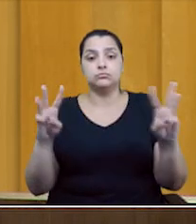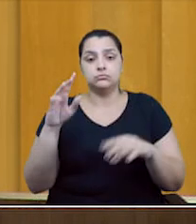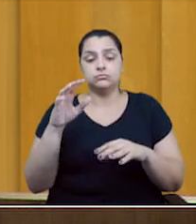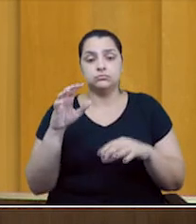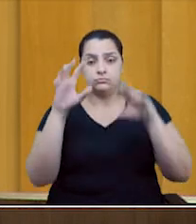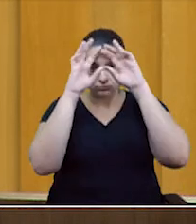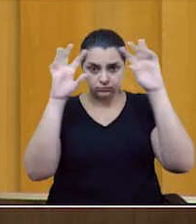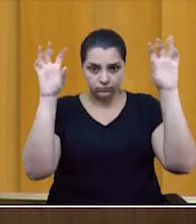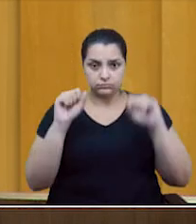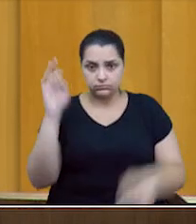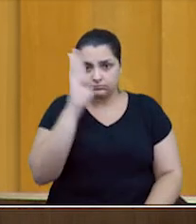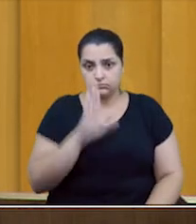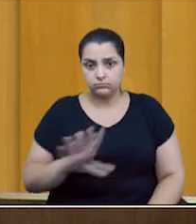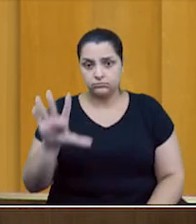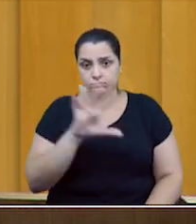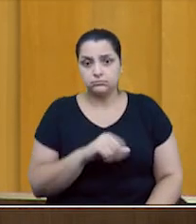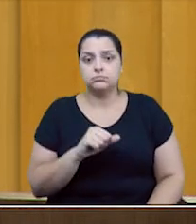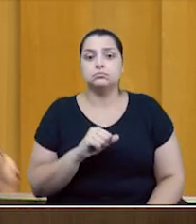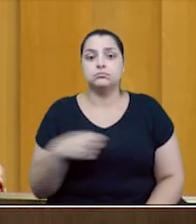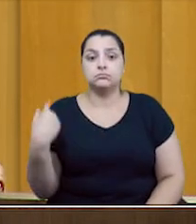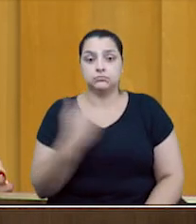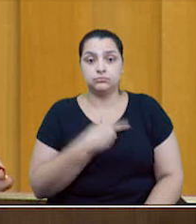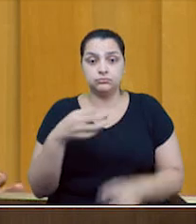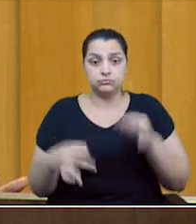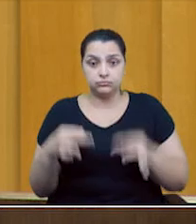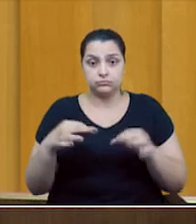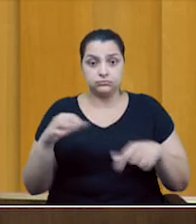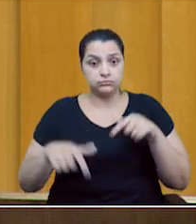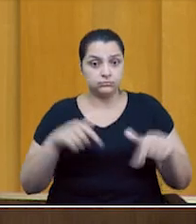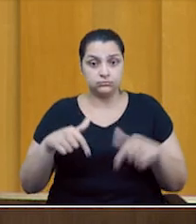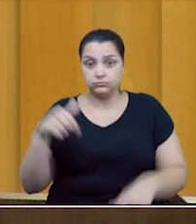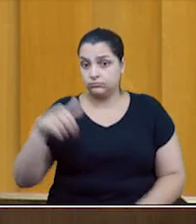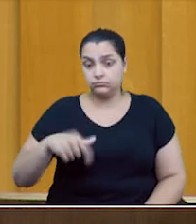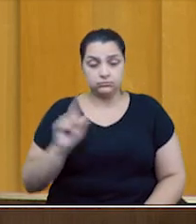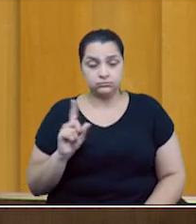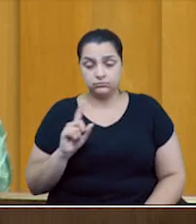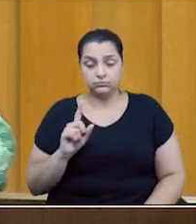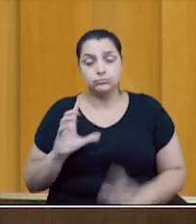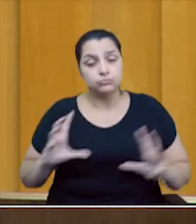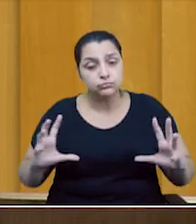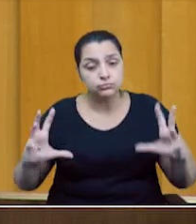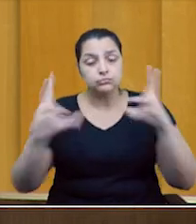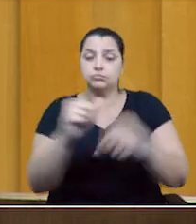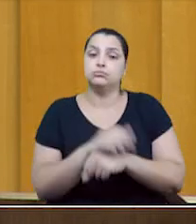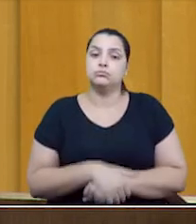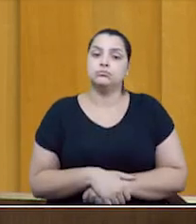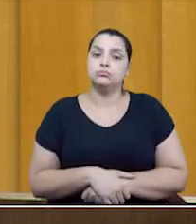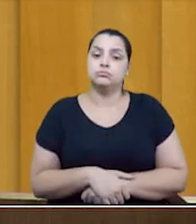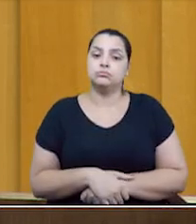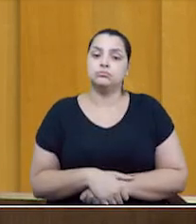nesse particular, a nossa Justiça do Trabalho, e não é só nesse particular não, é em todos os particulares, ela sempre é a